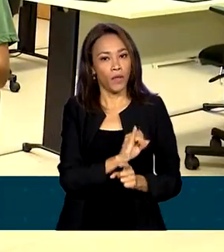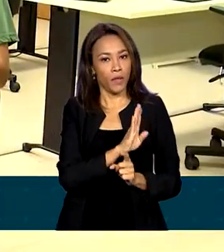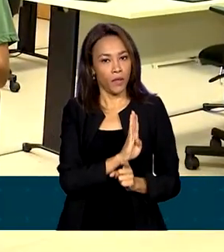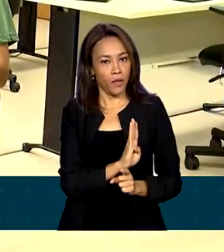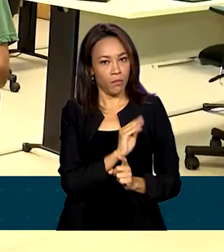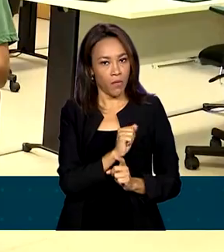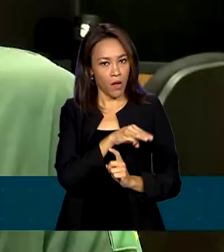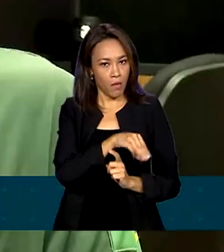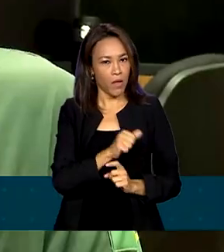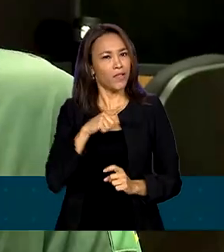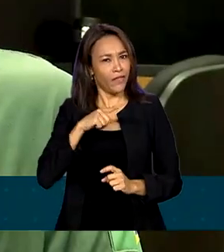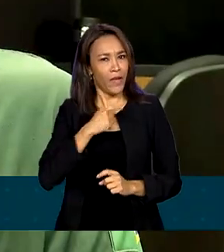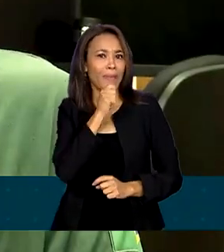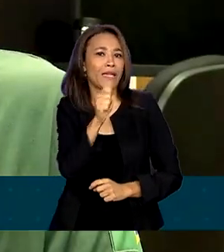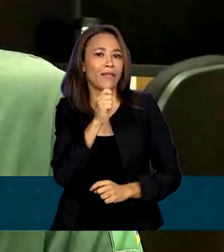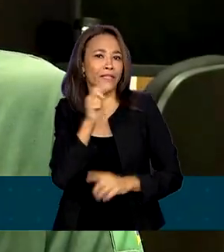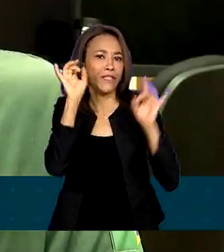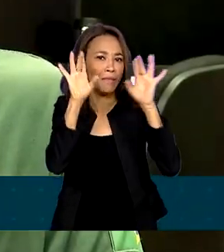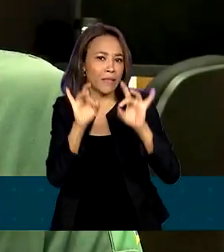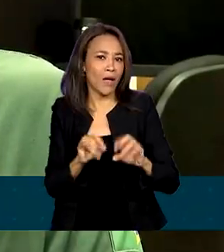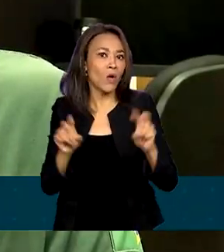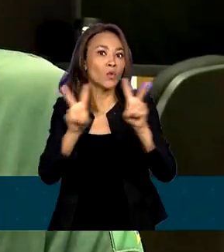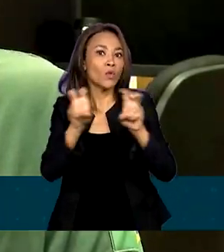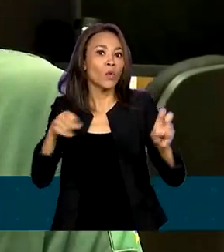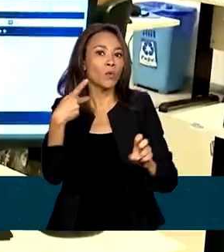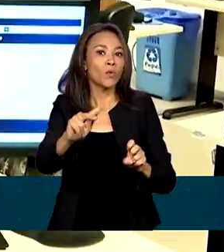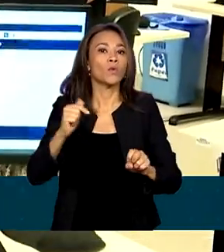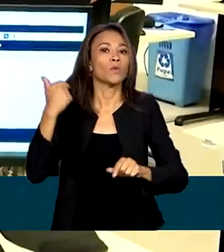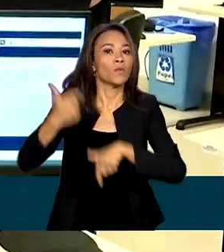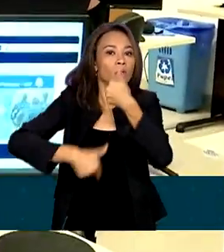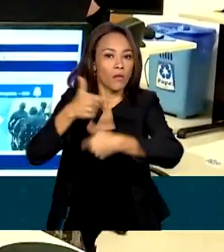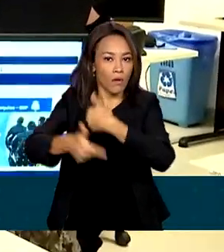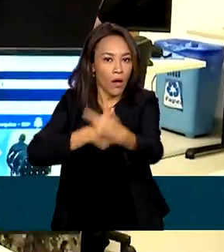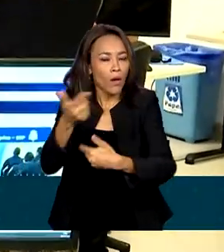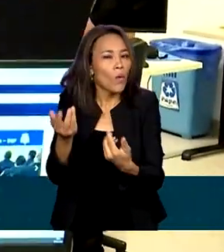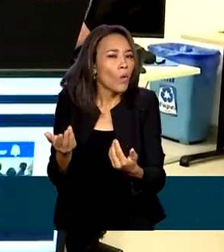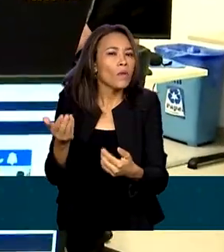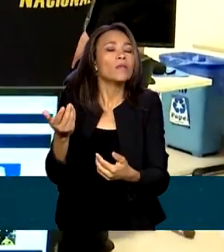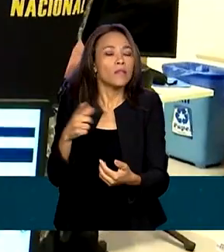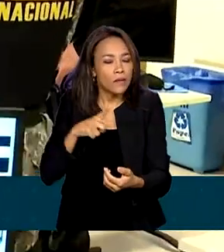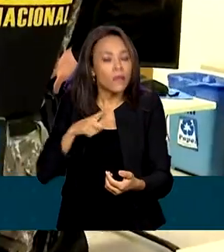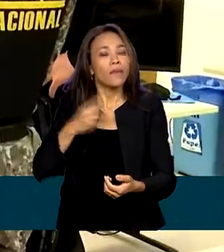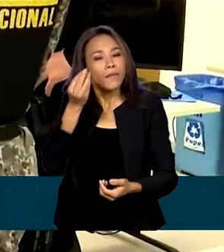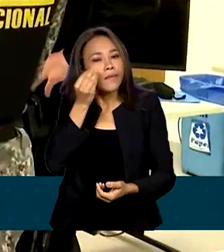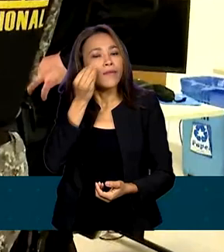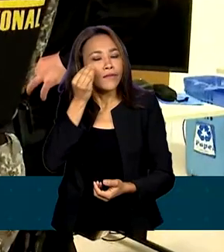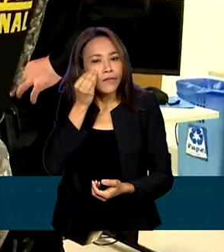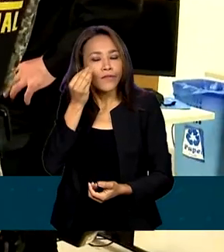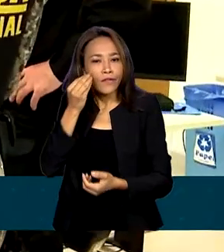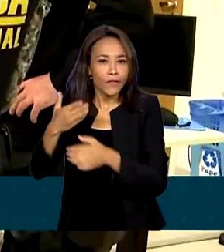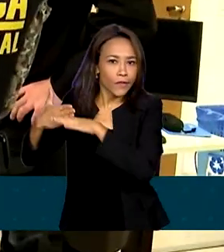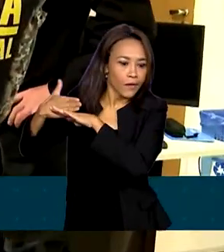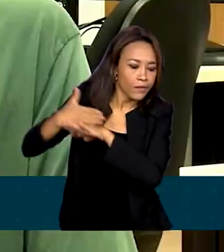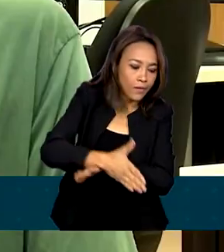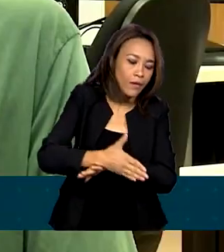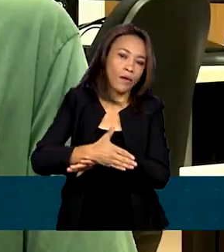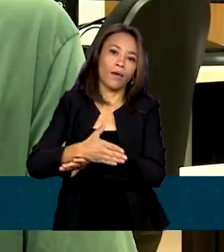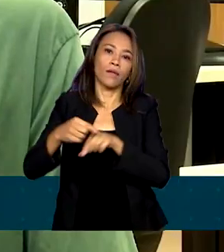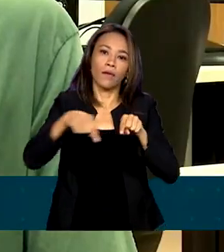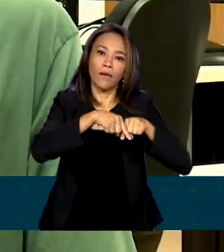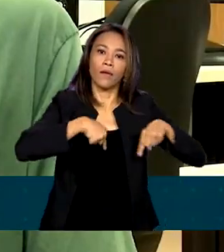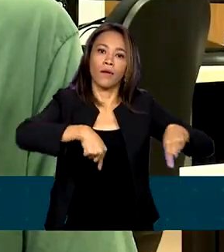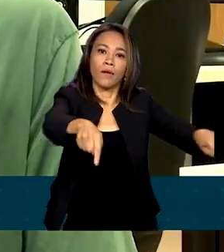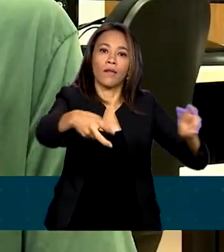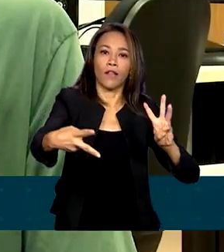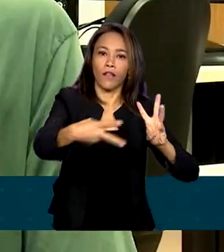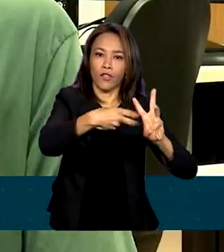para nossa equipe sobre o início da Operação Libertação e que ainda há tentativas de entrada na terra indígena. Mais de